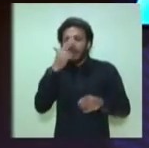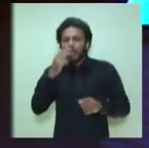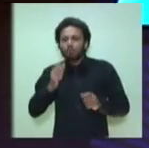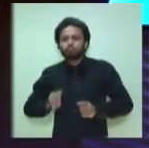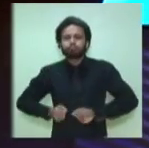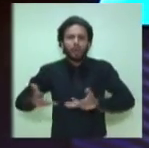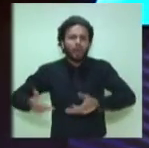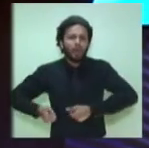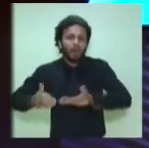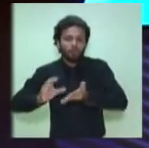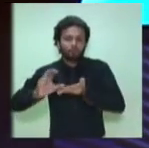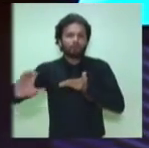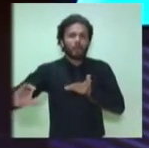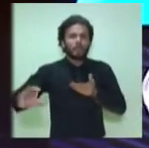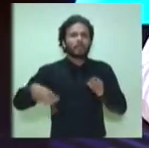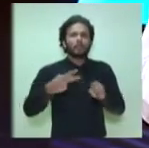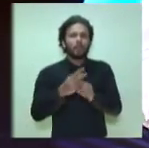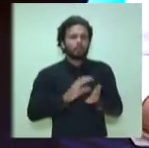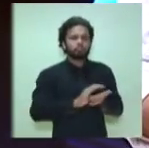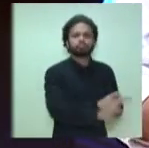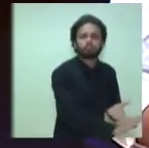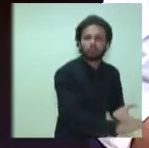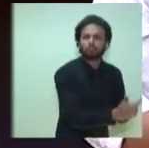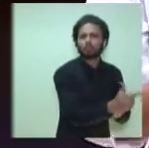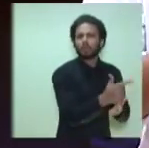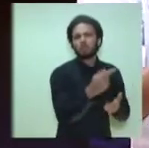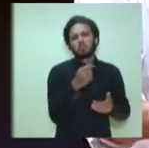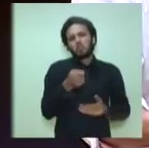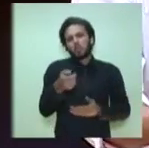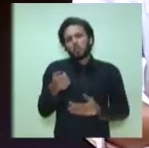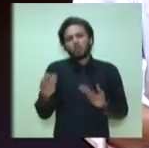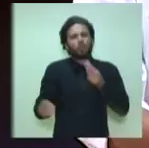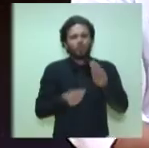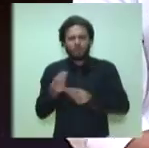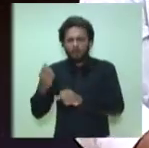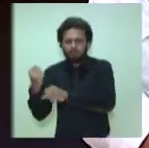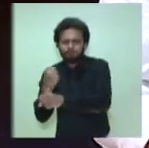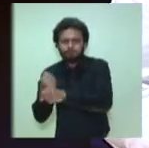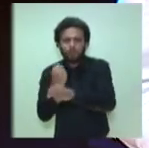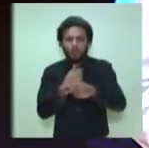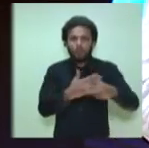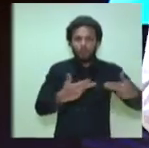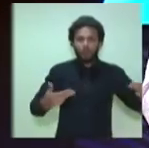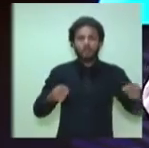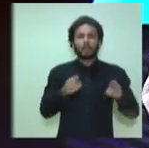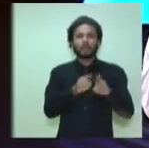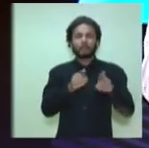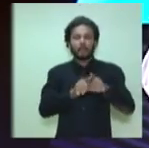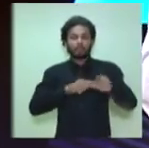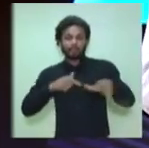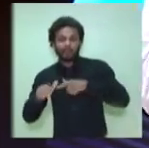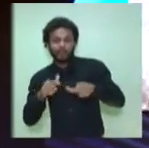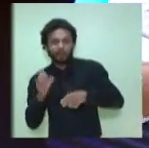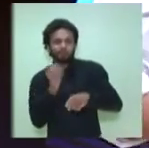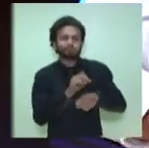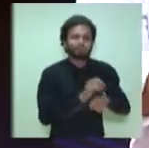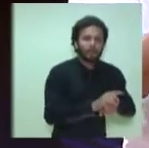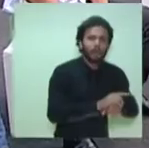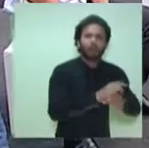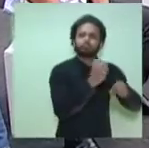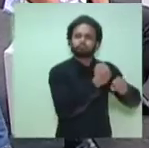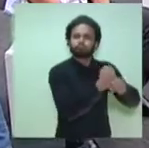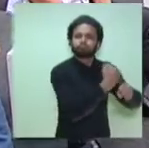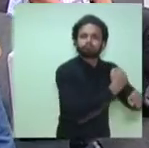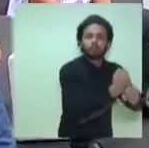diminuiu a capacidade de investimento. Porque o investimento da prefeitura significa obra de infraestrutura, geração de emprego e renda e, consequentemente,